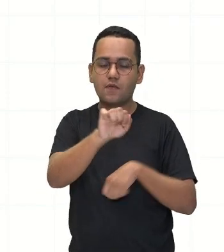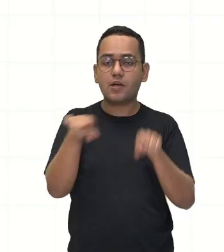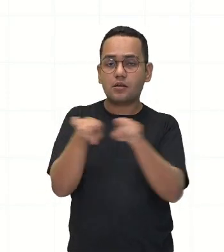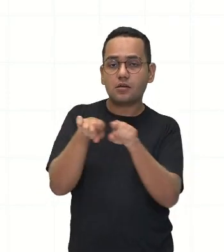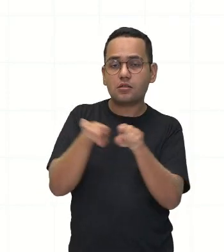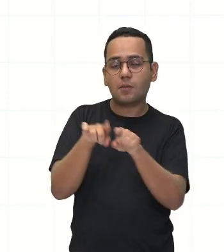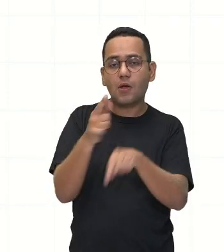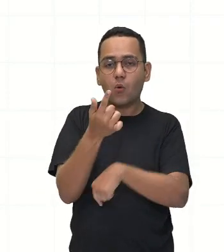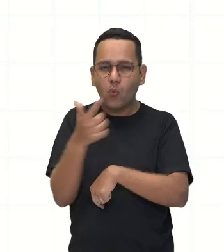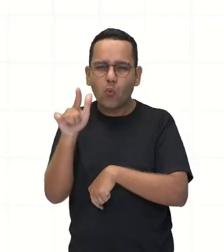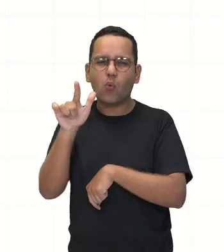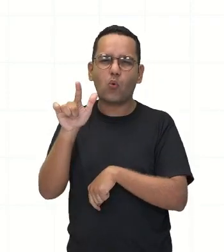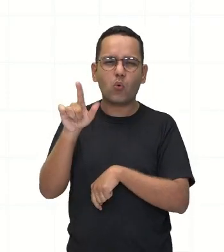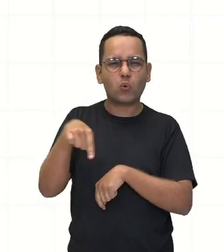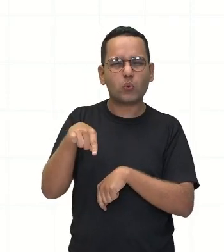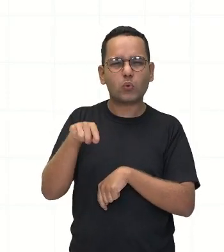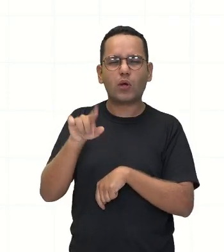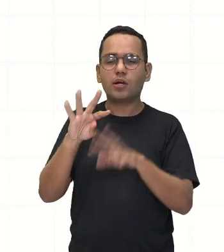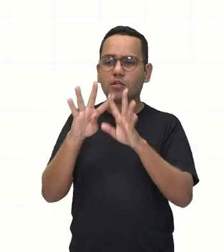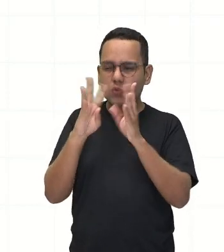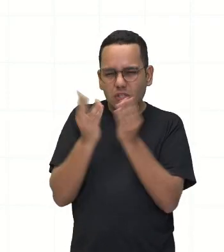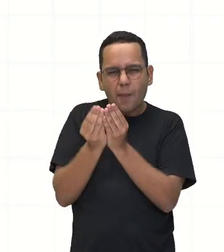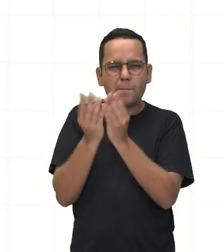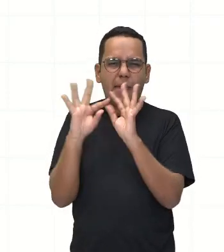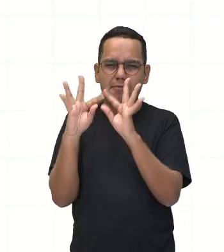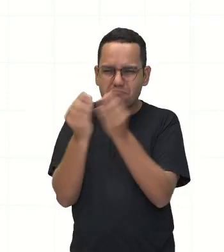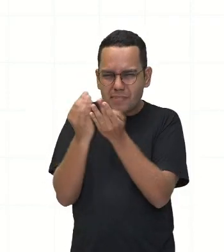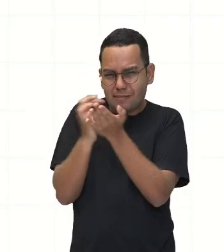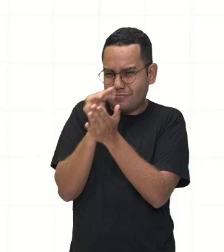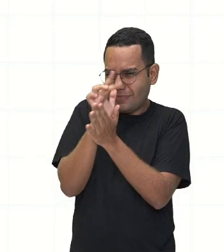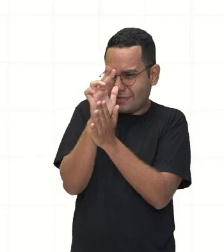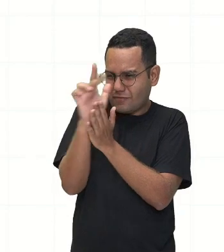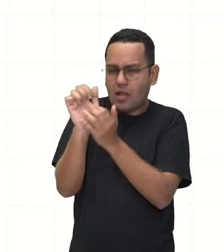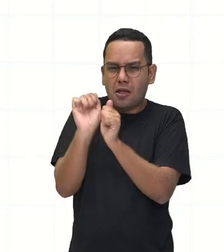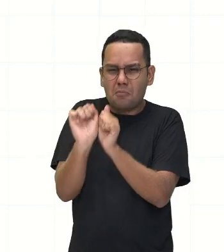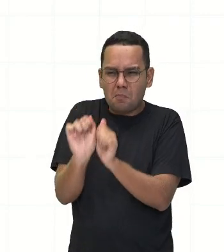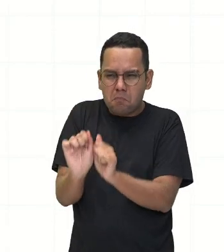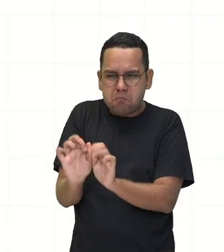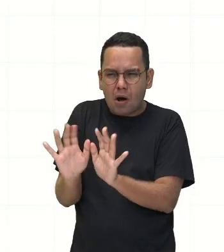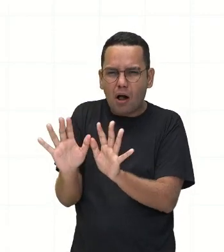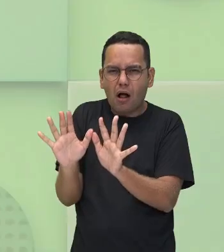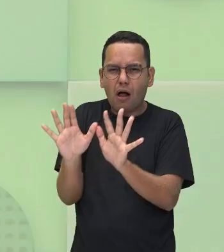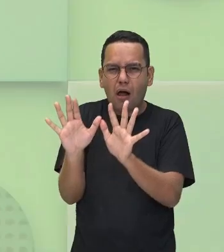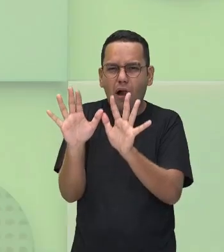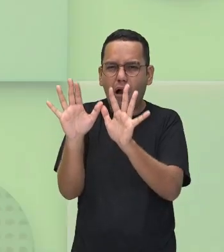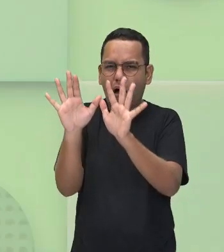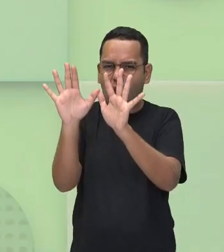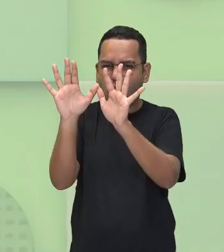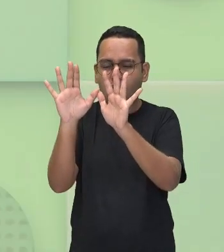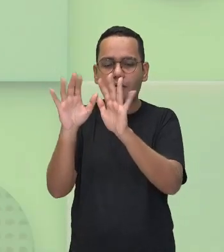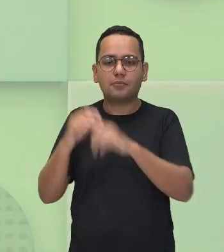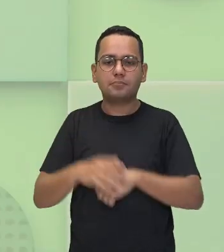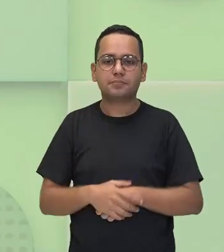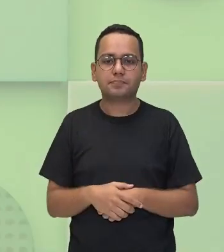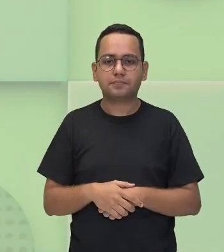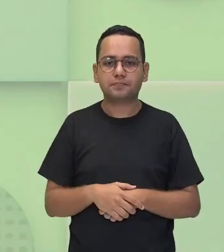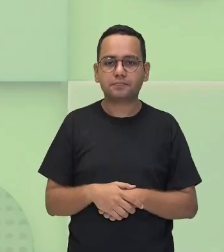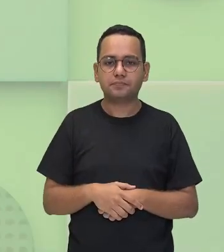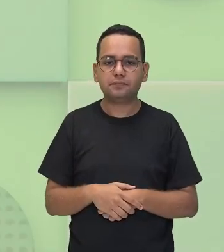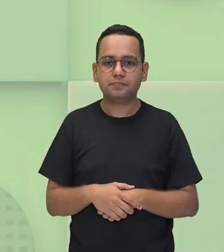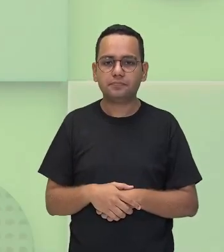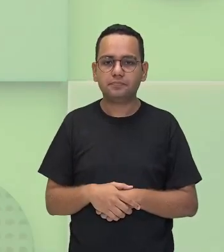o grande lançamento de substâncias para essa atmosfera, que o efeito estufa ele tem ali um